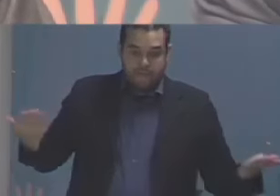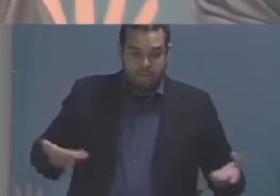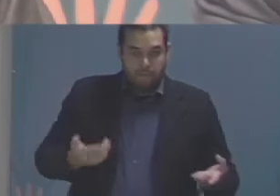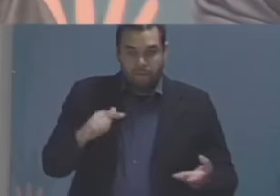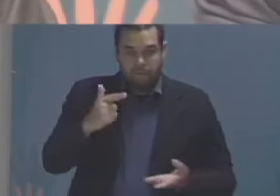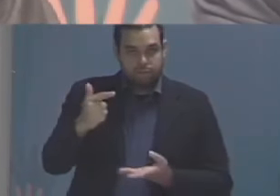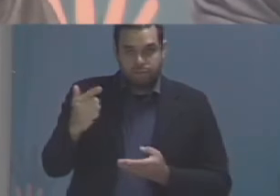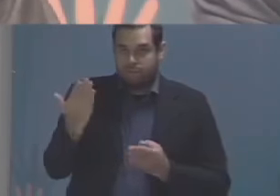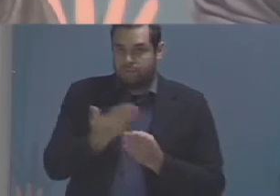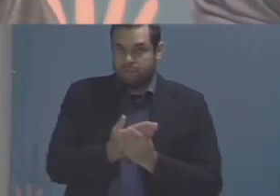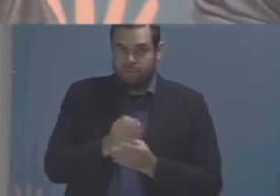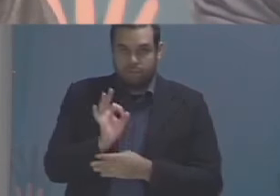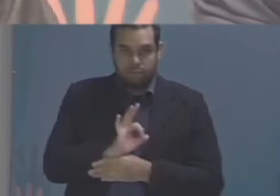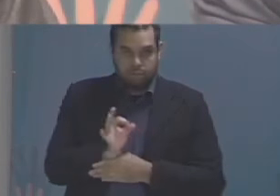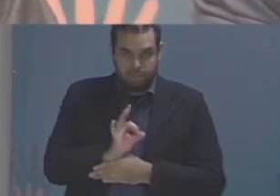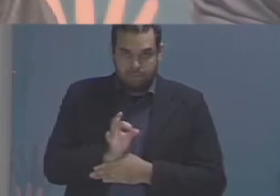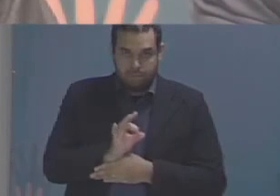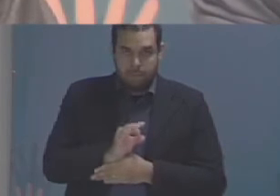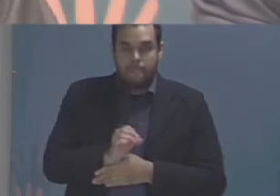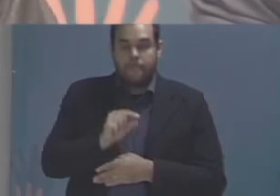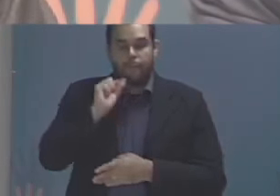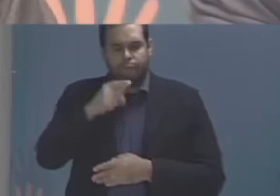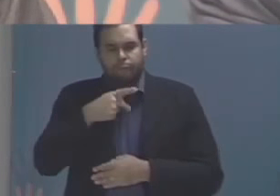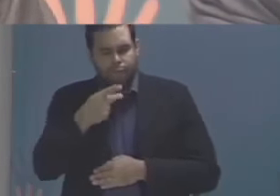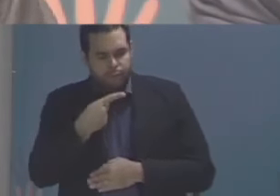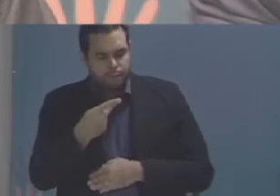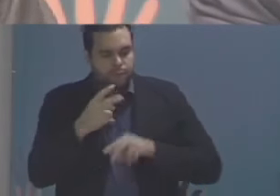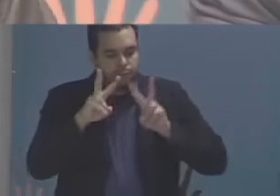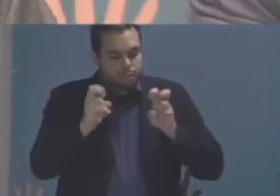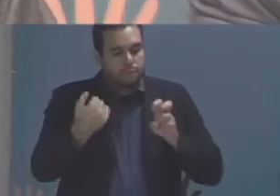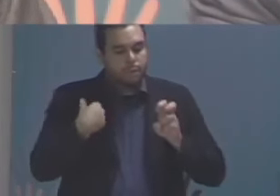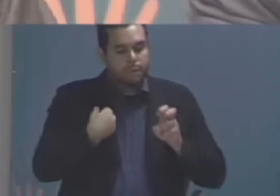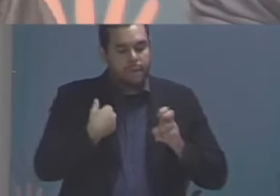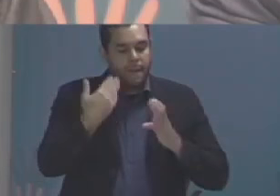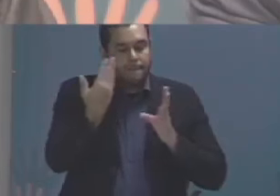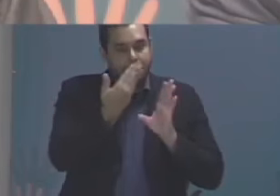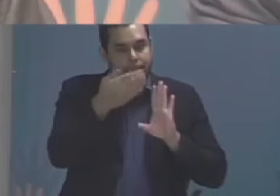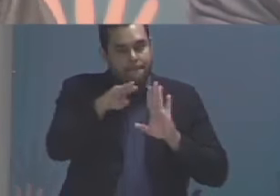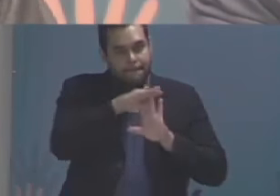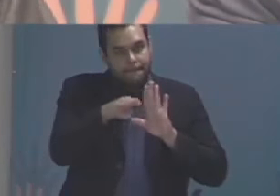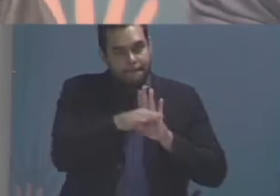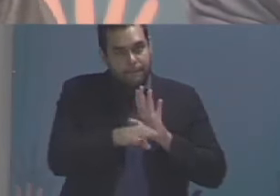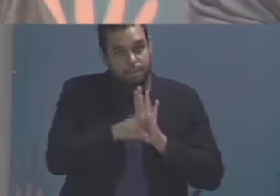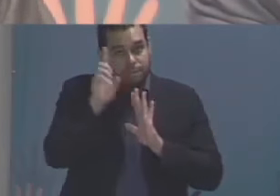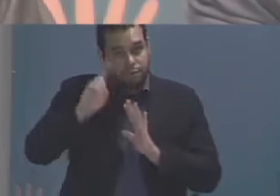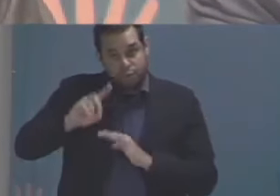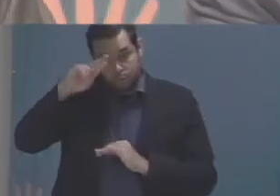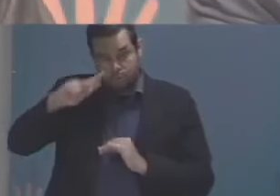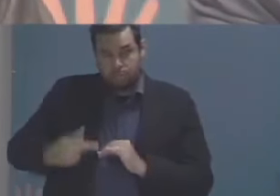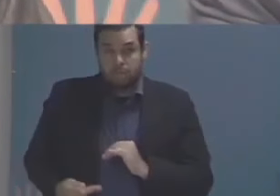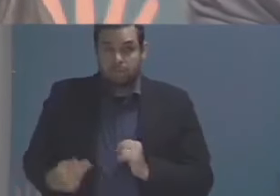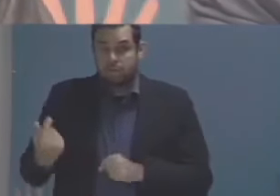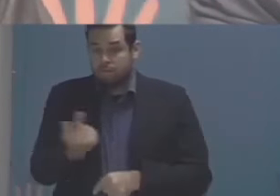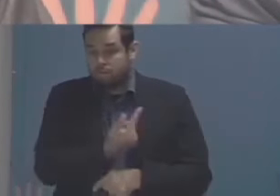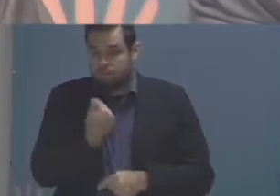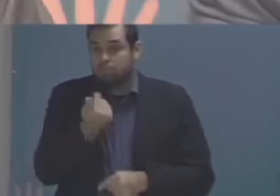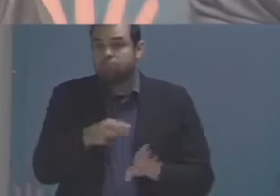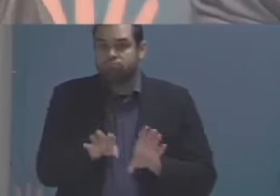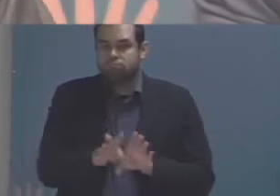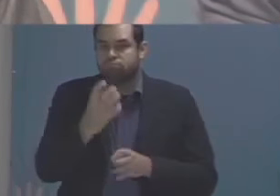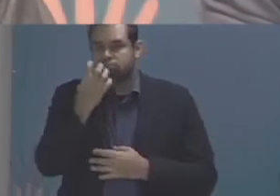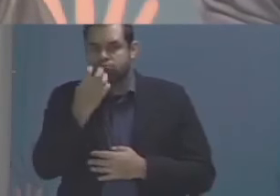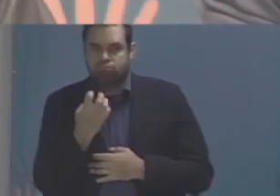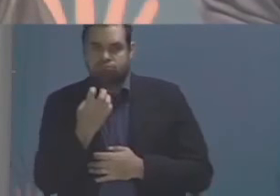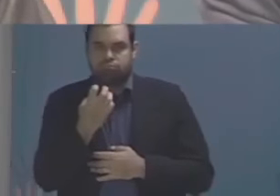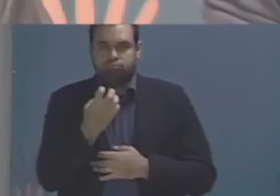contra nós. A questão colocada por você em relação à pauta dos direitos humanos é, para nós, uma das questões mais sérias e